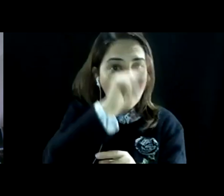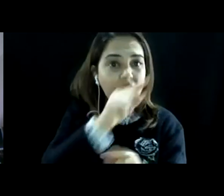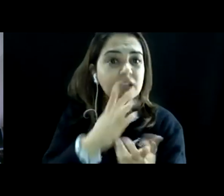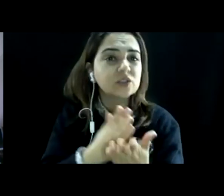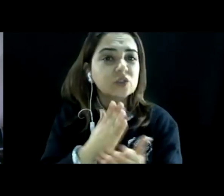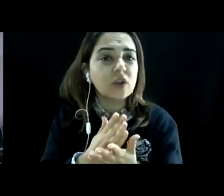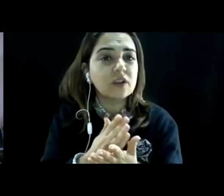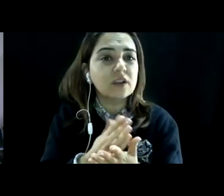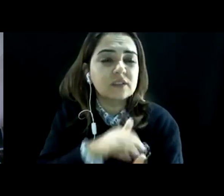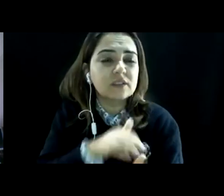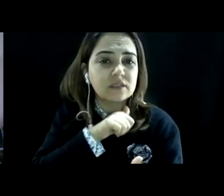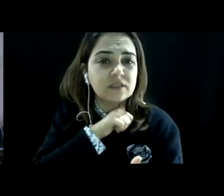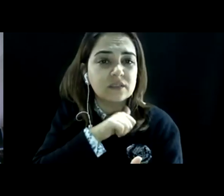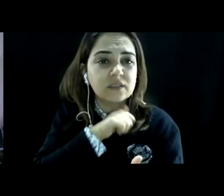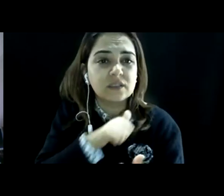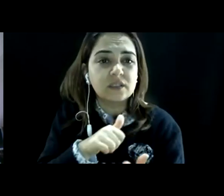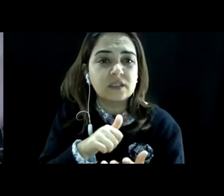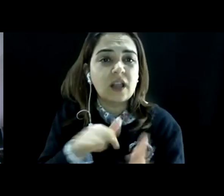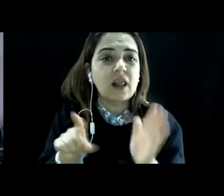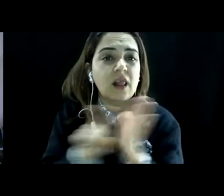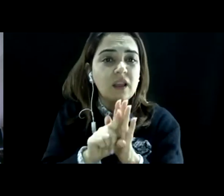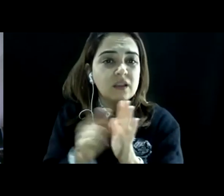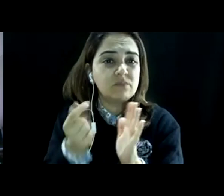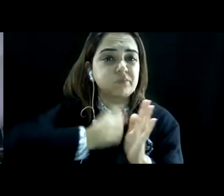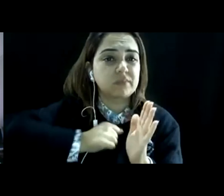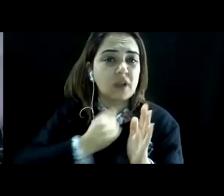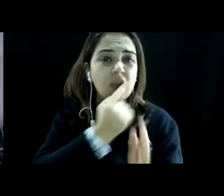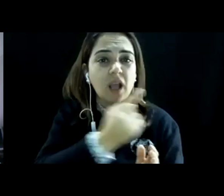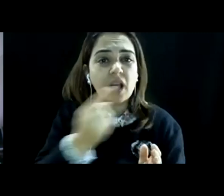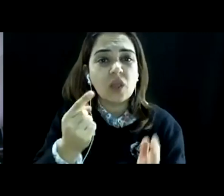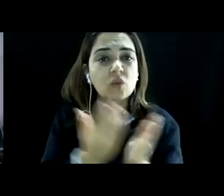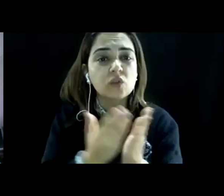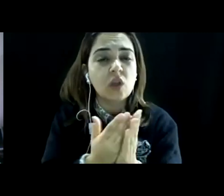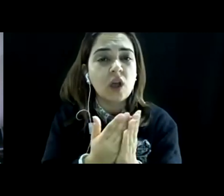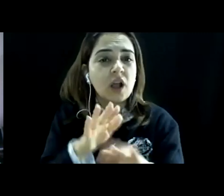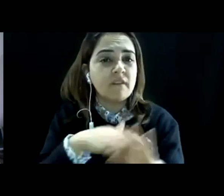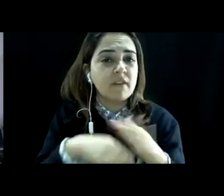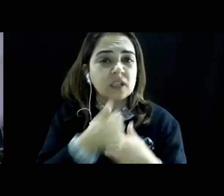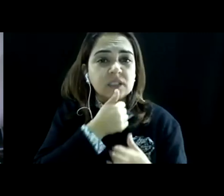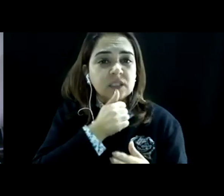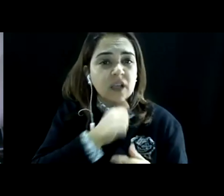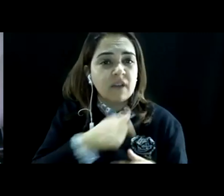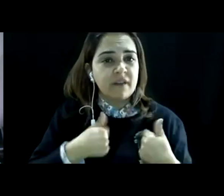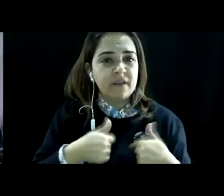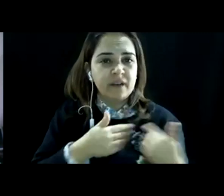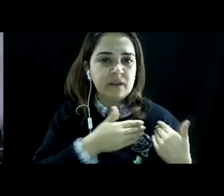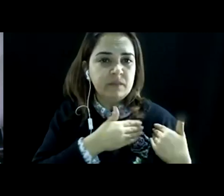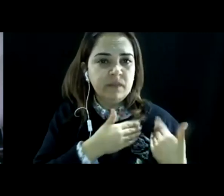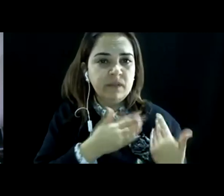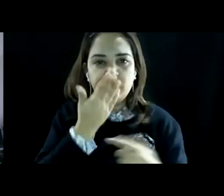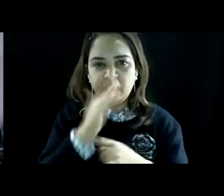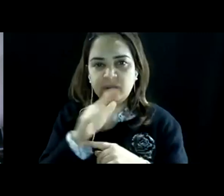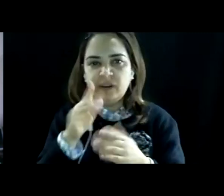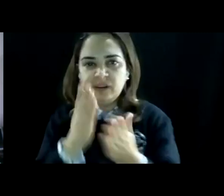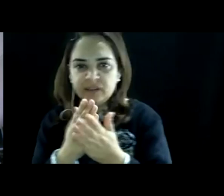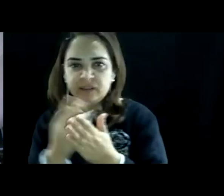nada a legislação e faz cada uma da sua forma, o que também cria outra questão, que é, numa escola o aluno pode estar excluído por faltas, na escola ao